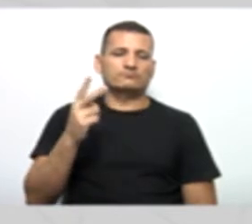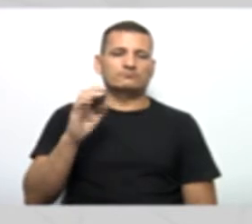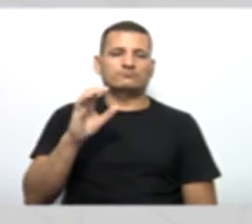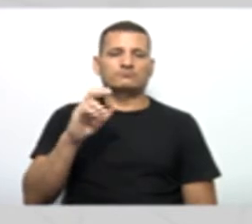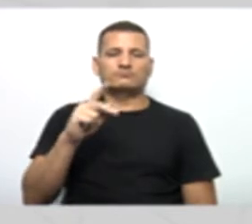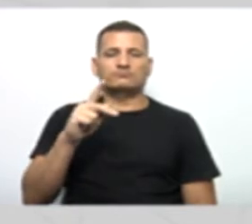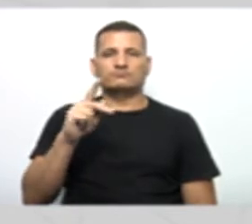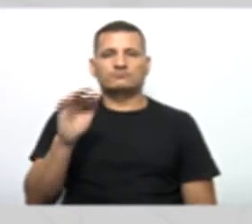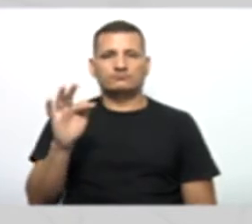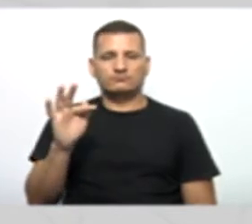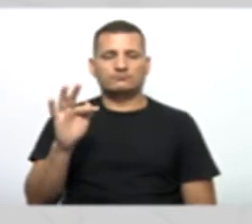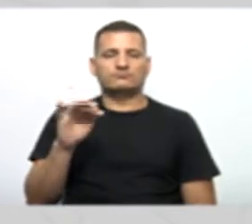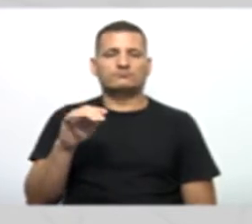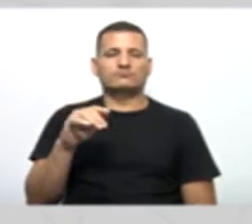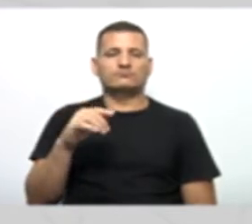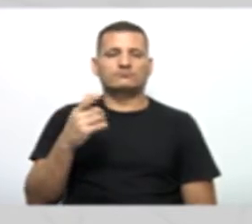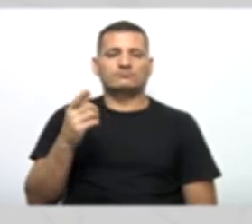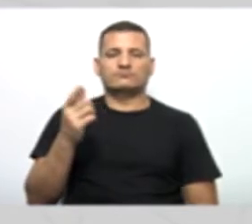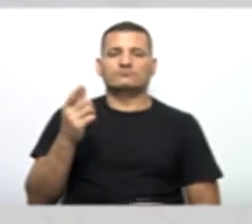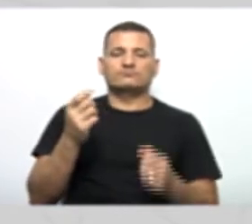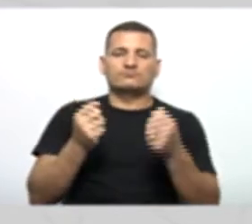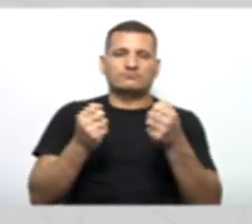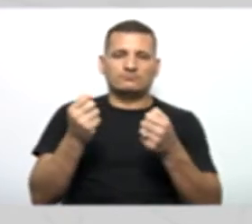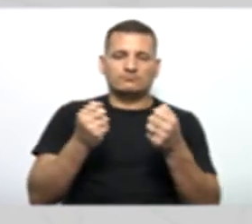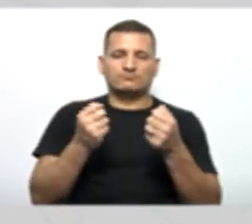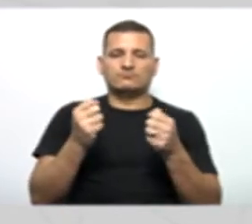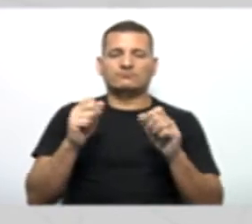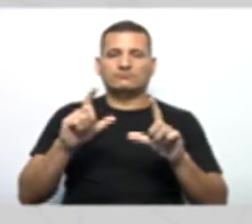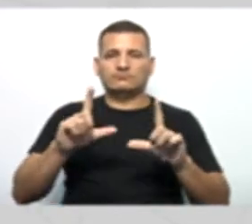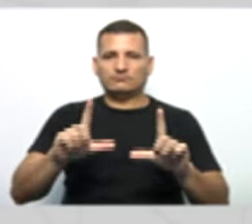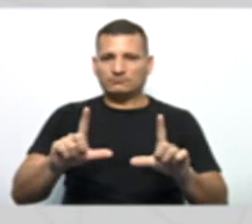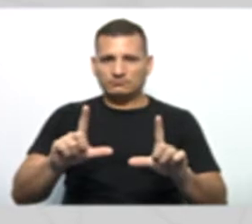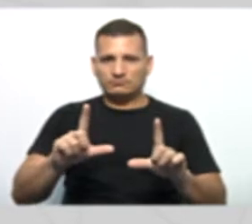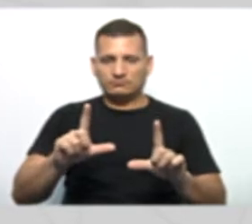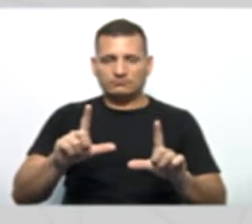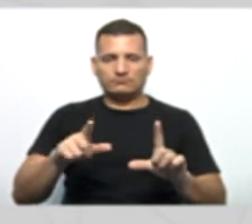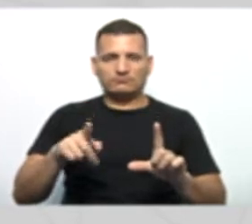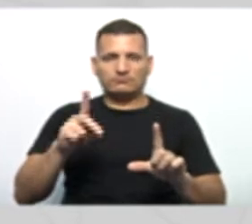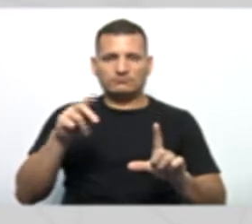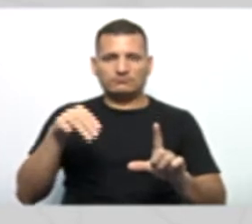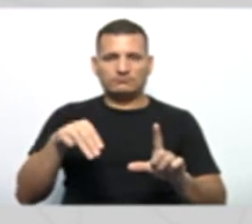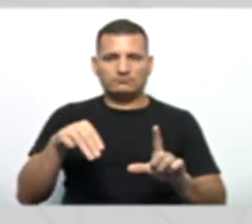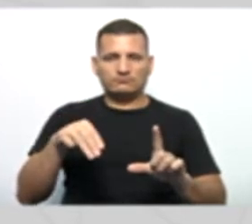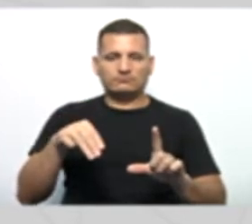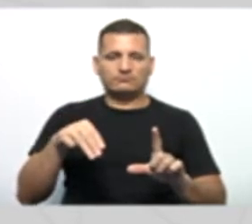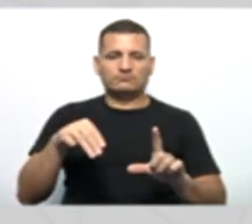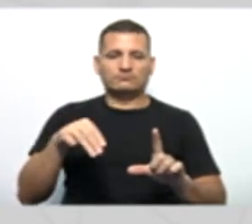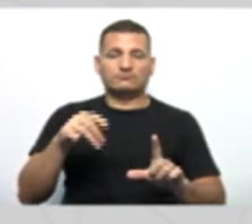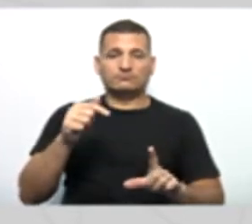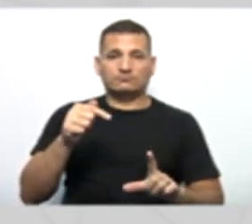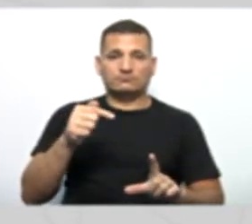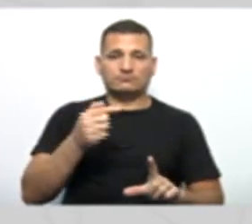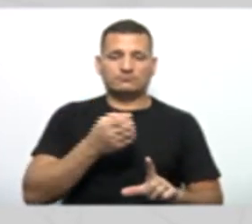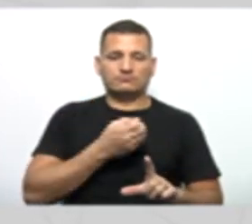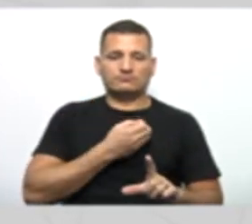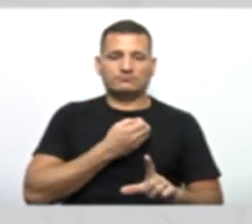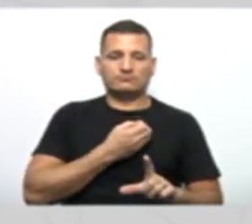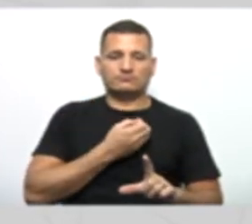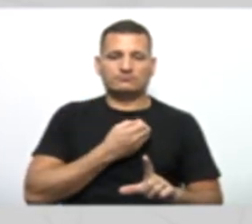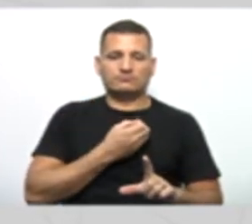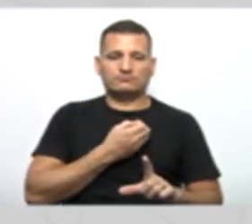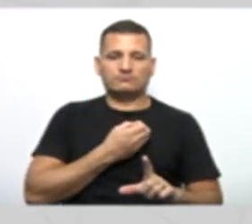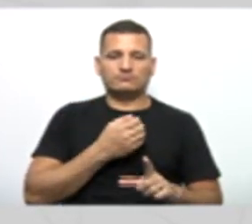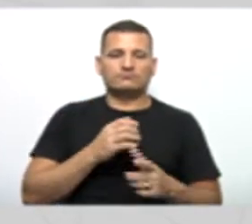nós determinamos que a placa vai ter 7 posições, porque uma placa normal de carro tem 7 posições, é a nossa chave